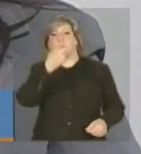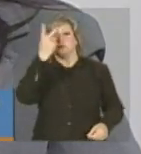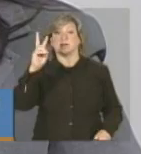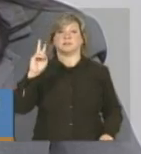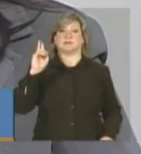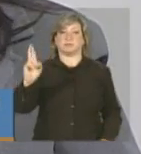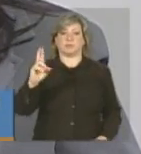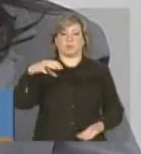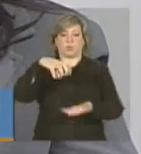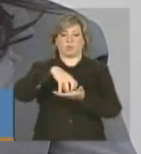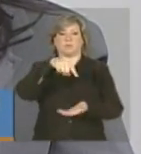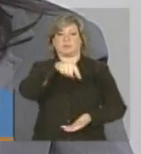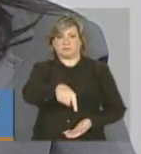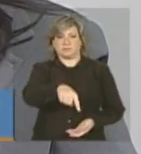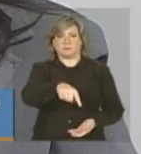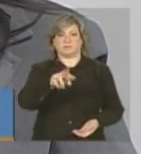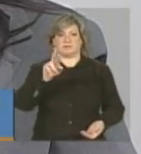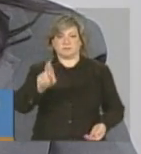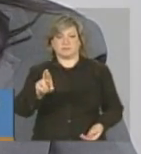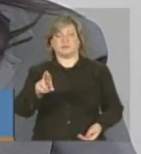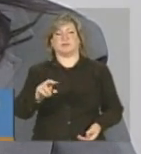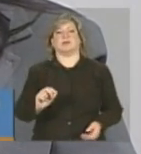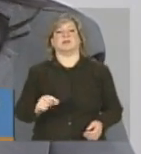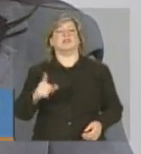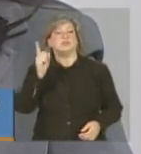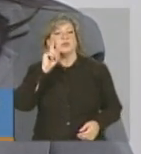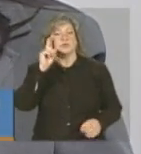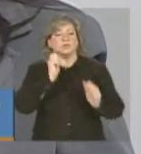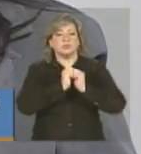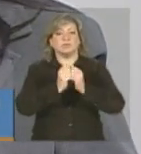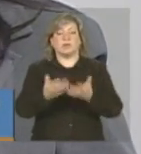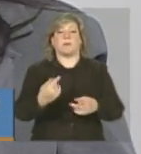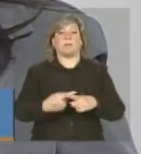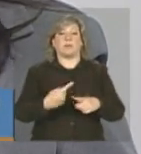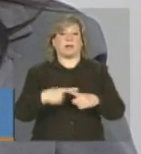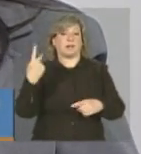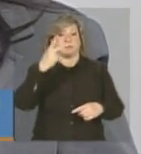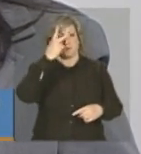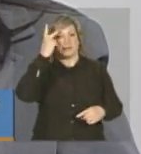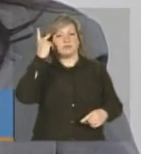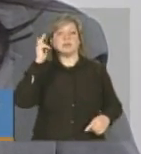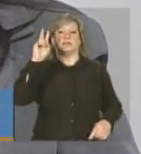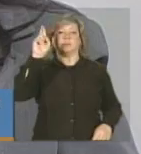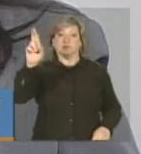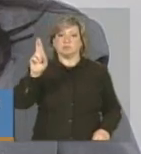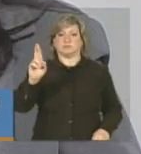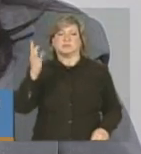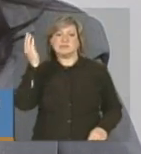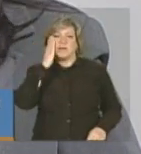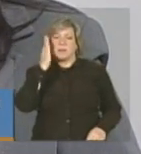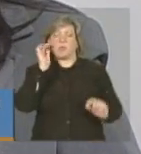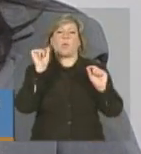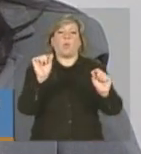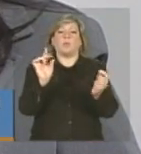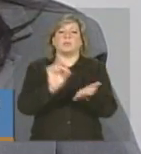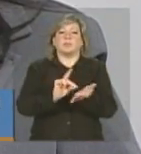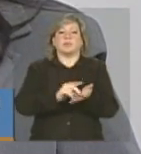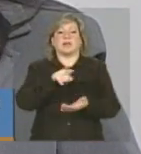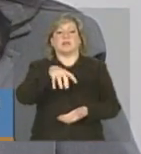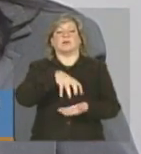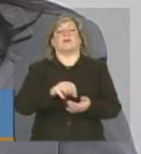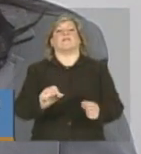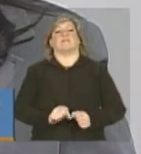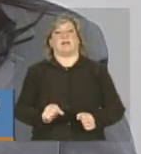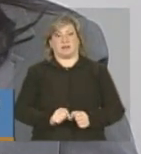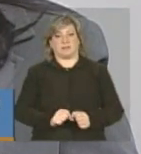responsável pela entidade, que esteja no dia a dia da entidade, porque ninguém melhor do que essas pessoas para saber o que realmente a entidade faz.